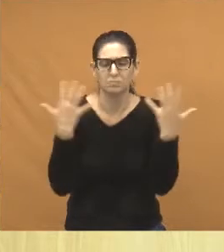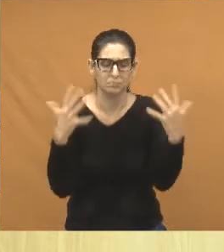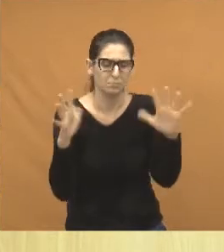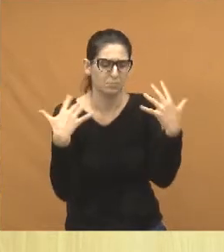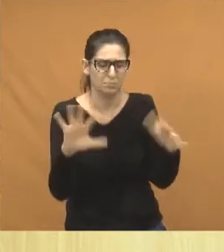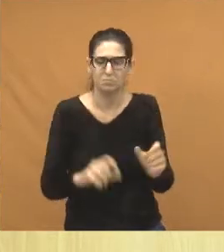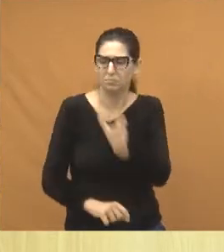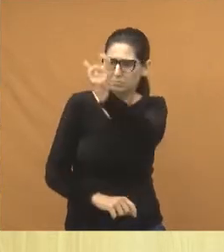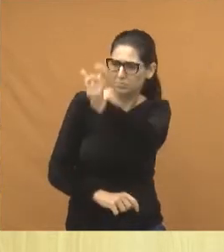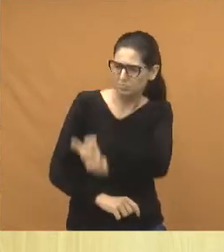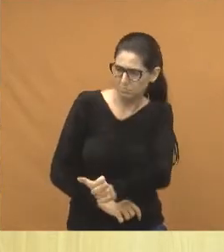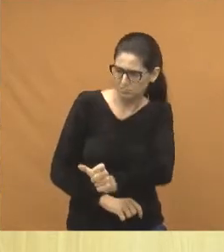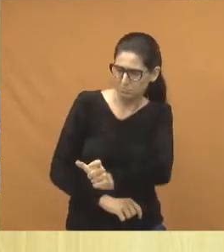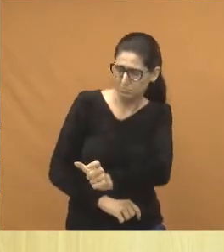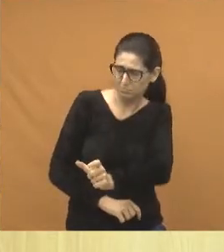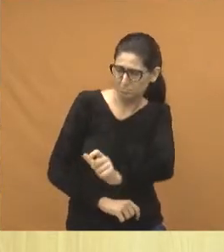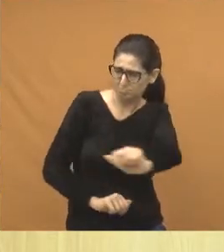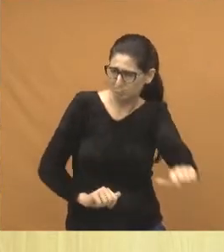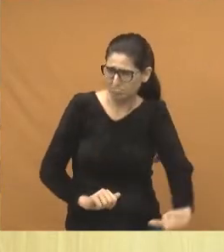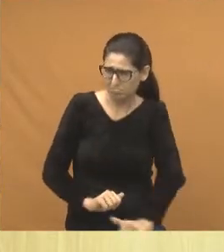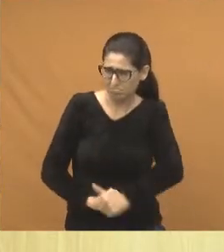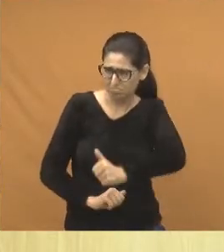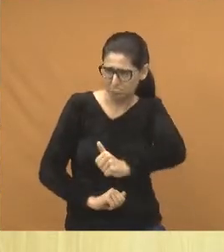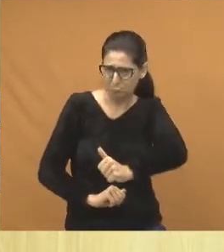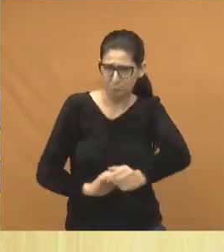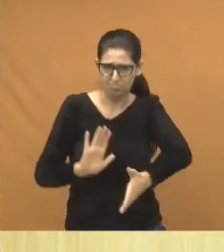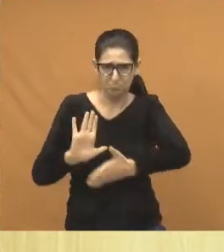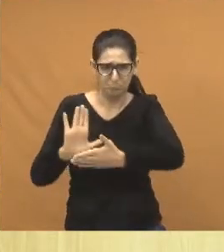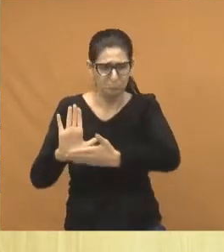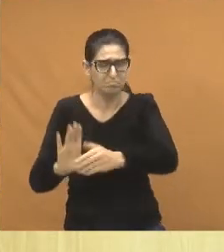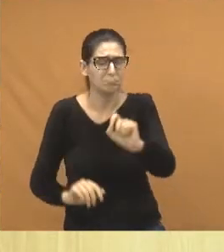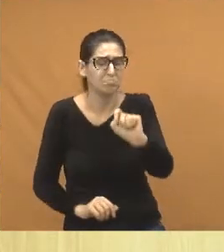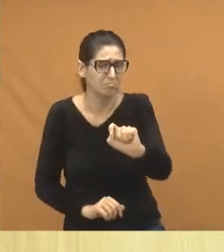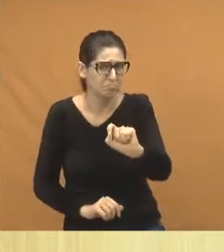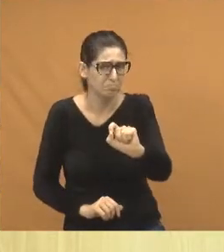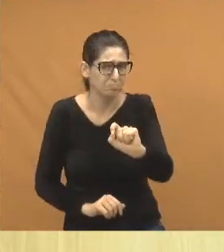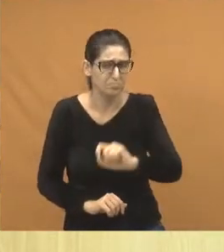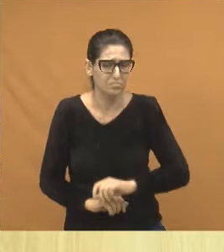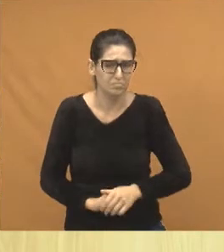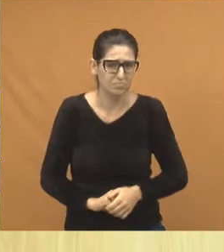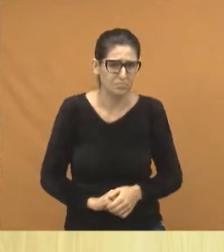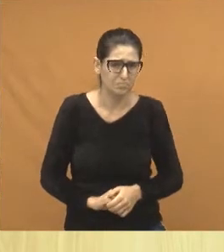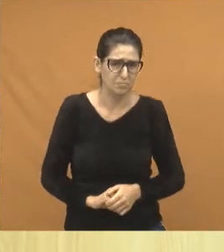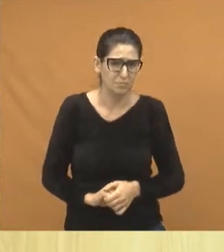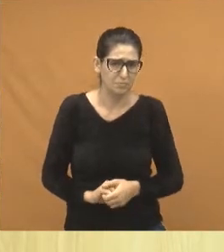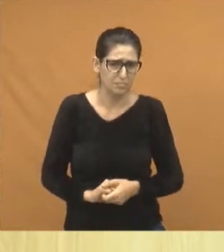Senhoria pela propositura, tendo em vista aí